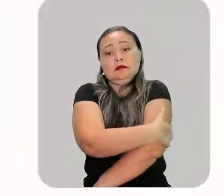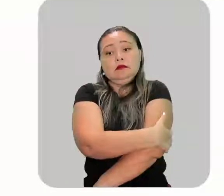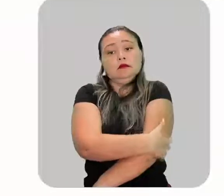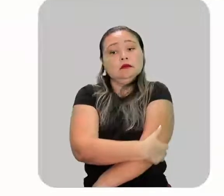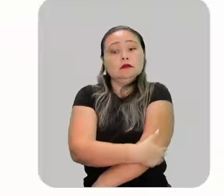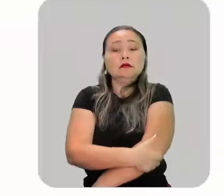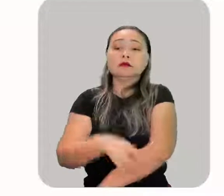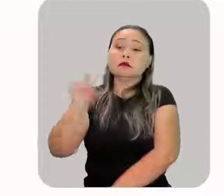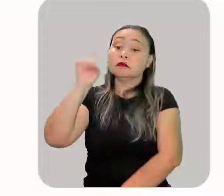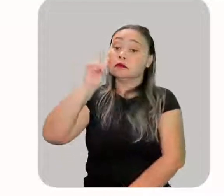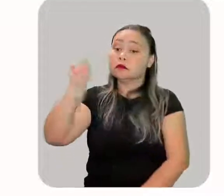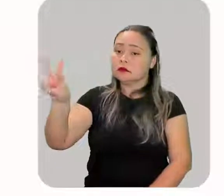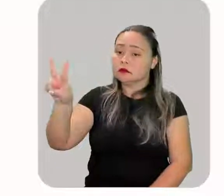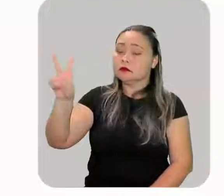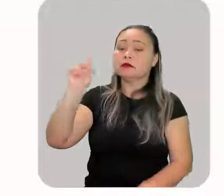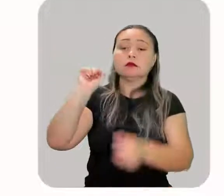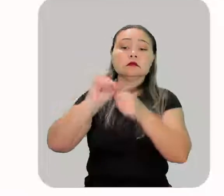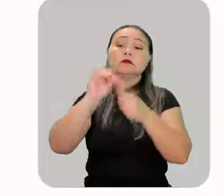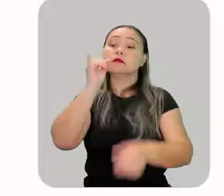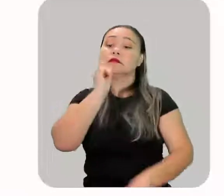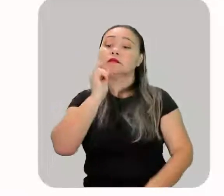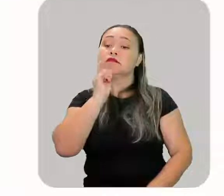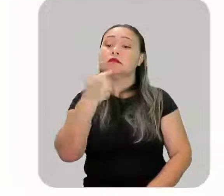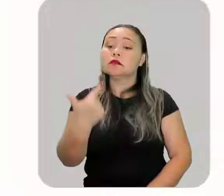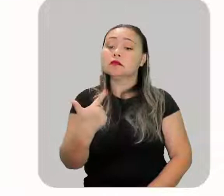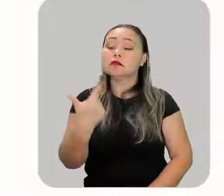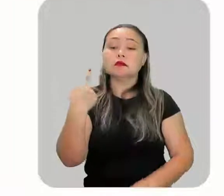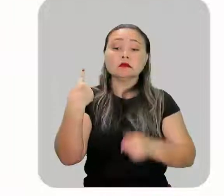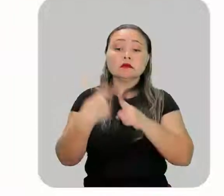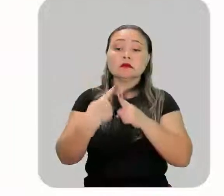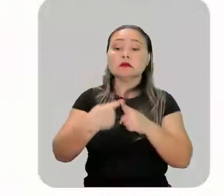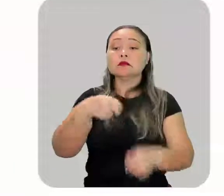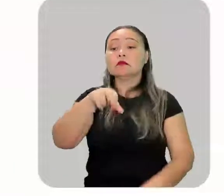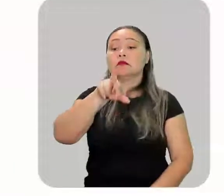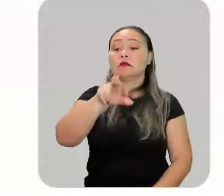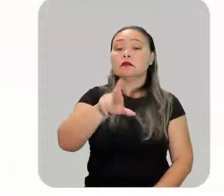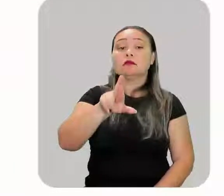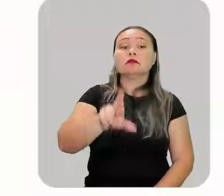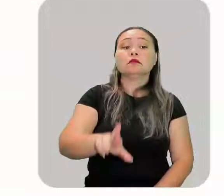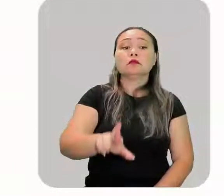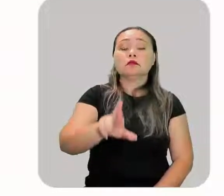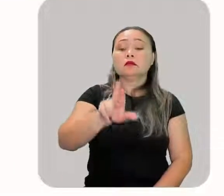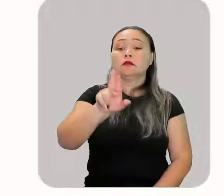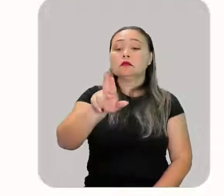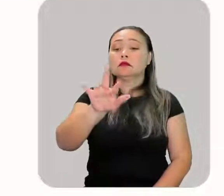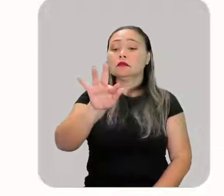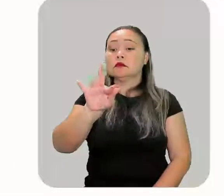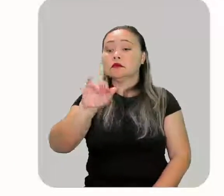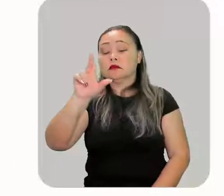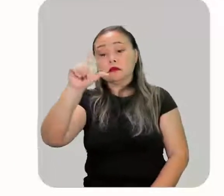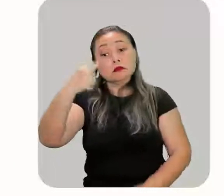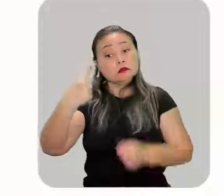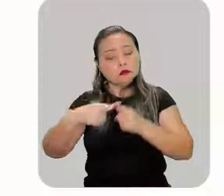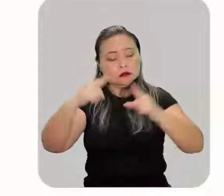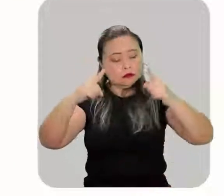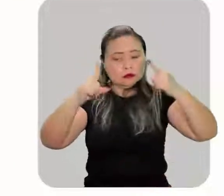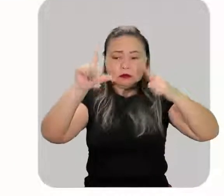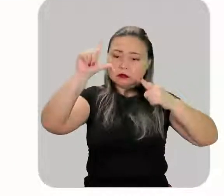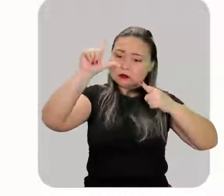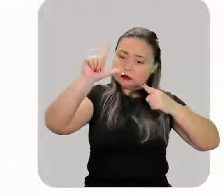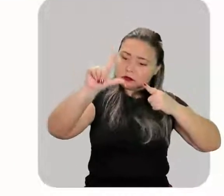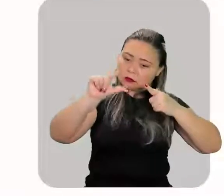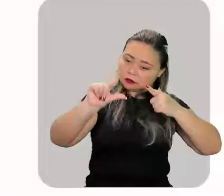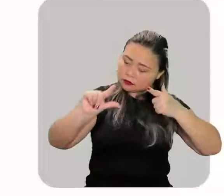Olha aí, então, fizemos o exemplo 2. Então, por que a gente fez o Ruffini? O Ruffini é para baixar o grau da equação. Para poder